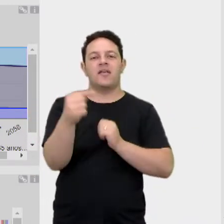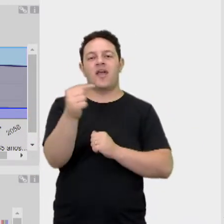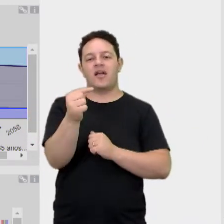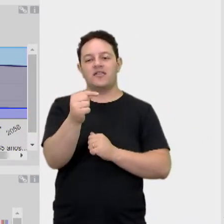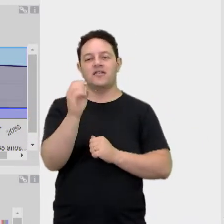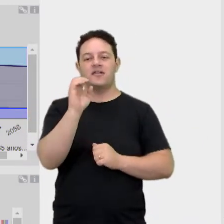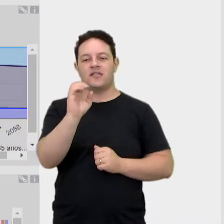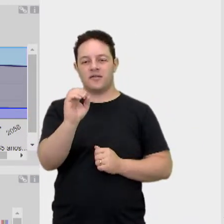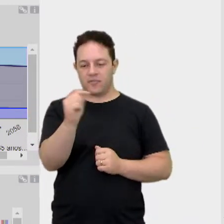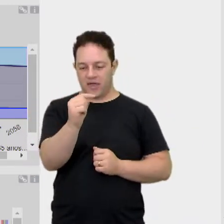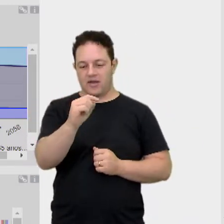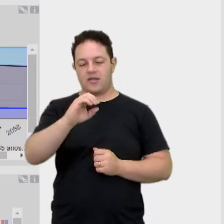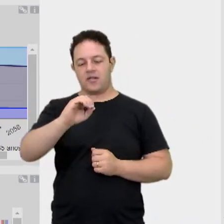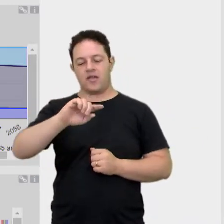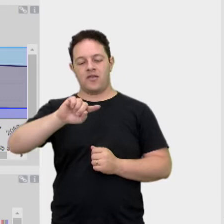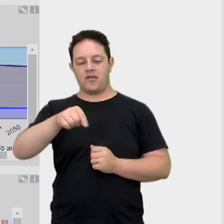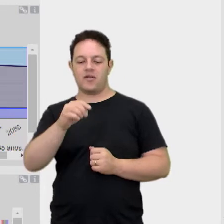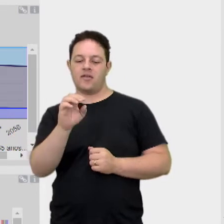menos